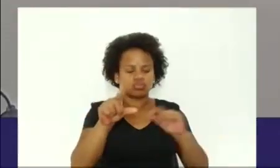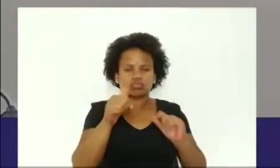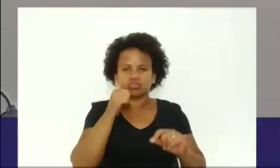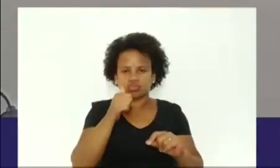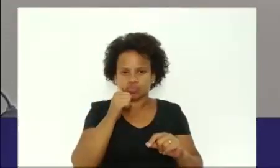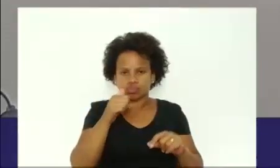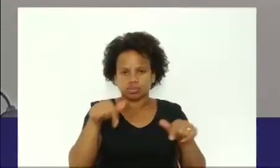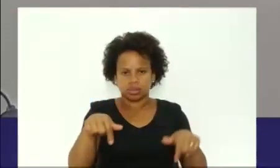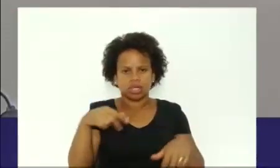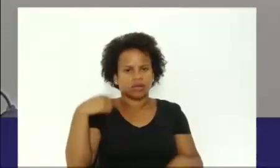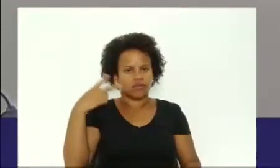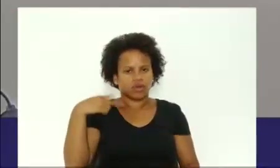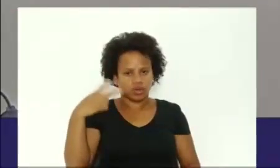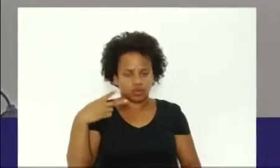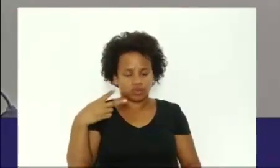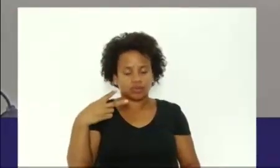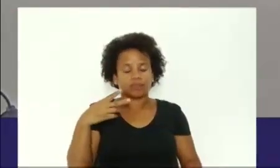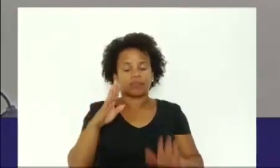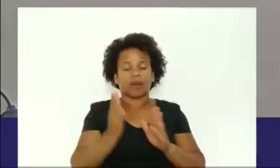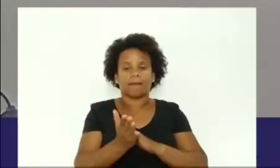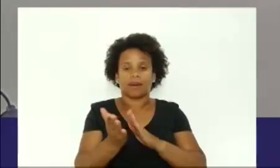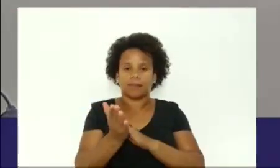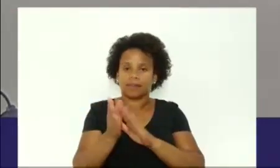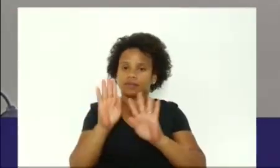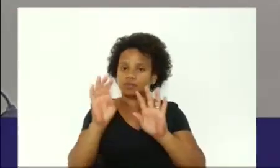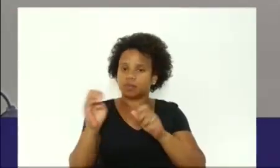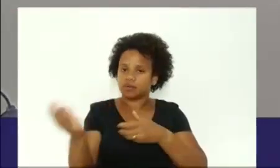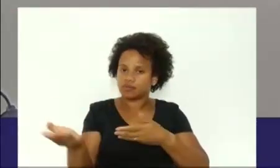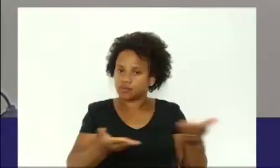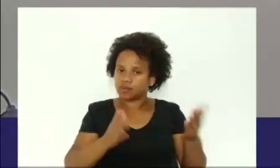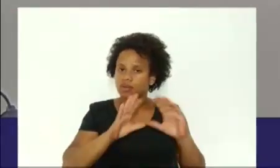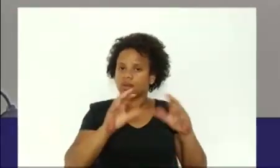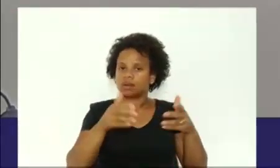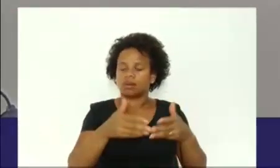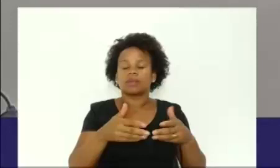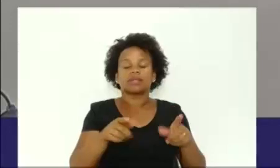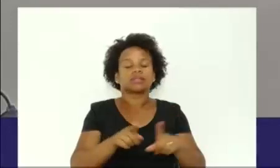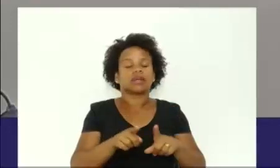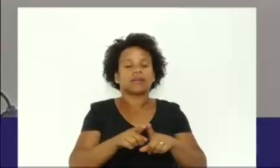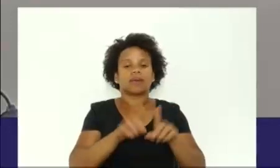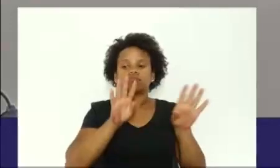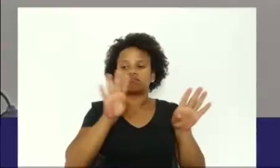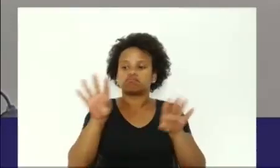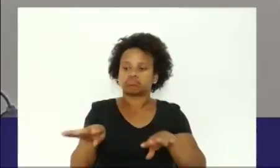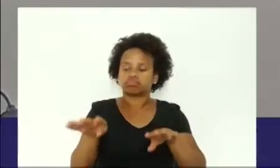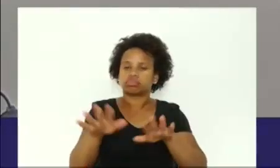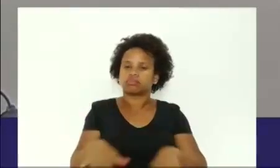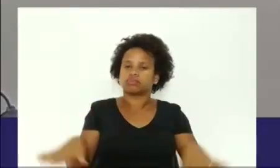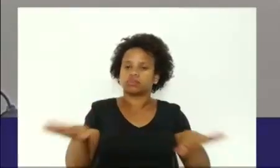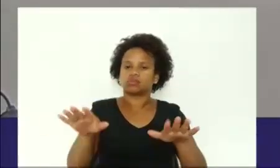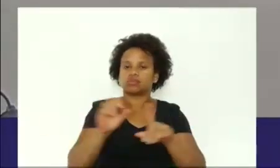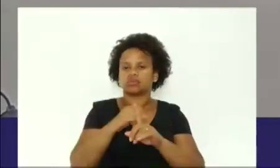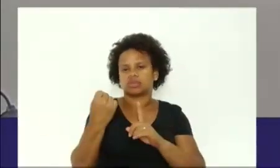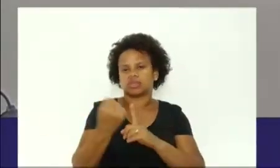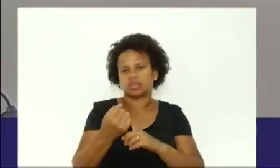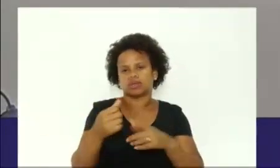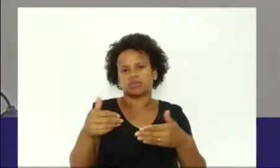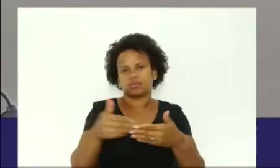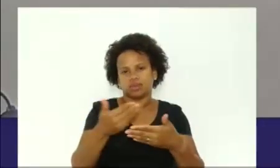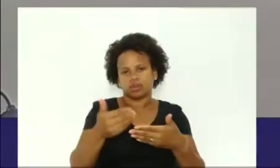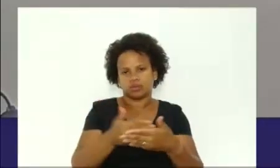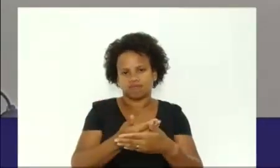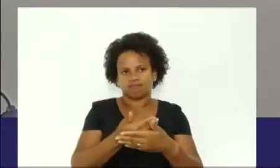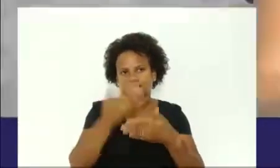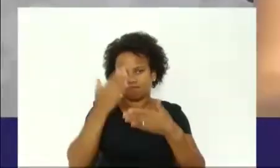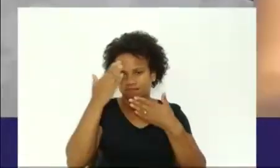Parabéns, sejam bem-vindos à Câmara Municipal de Botucatu e ao reconhecimento de toda a sociedade botucatuense. Muito obrigada, Carol.